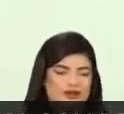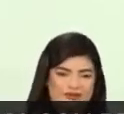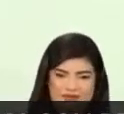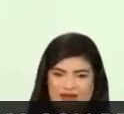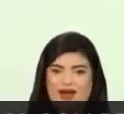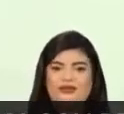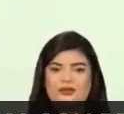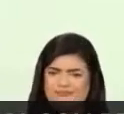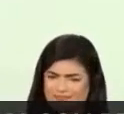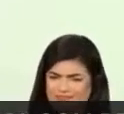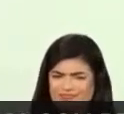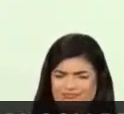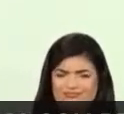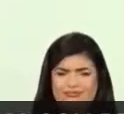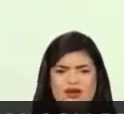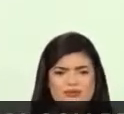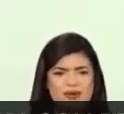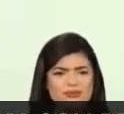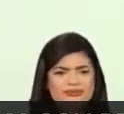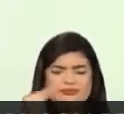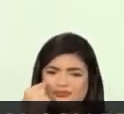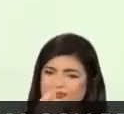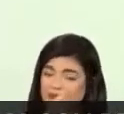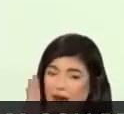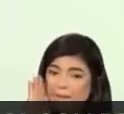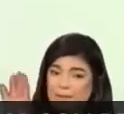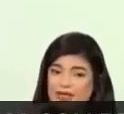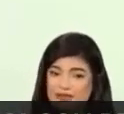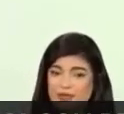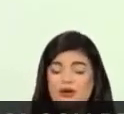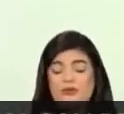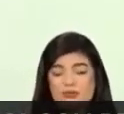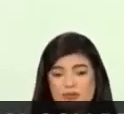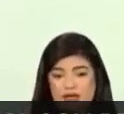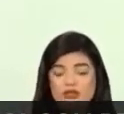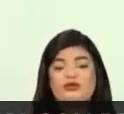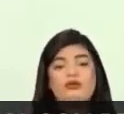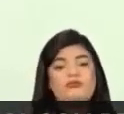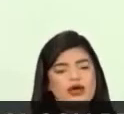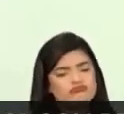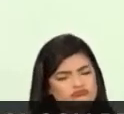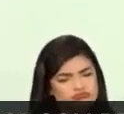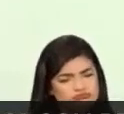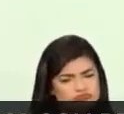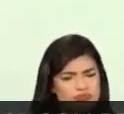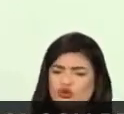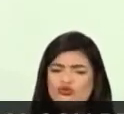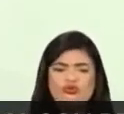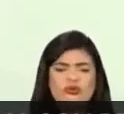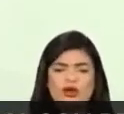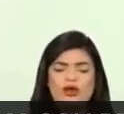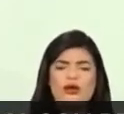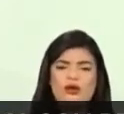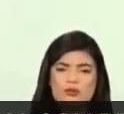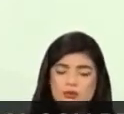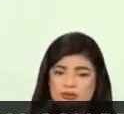tinha observado isso nos serviços de oftalmologia em geral, principalmente nos pronto-socorros. Então a gente viu que não estava tendo tanto.